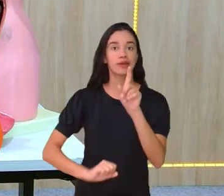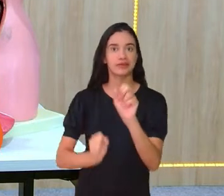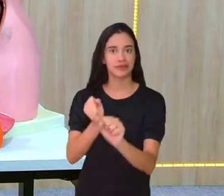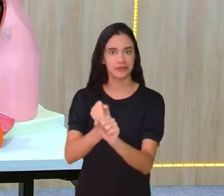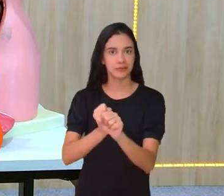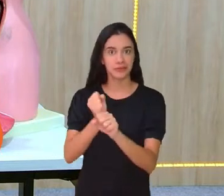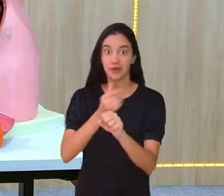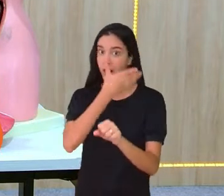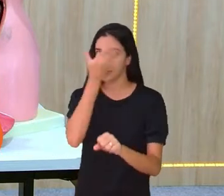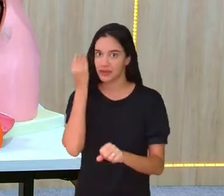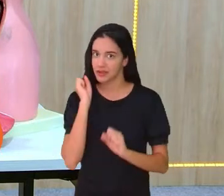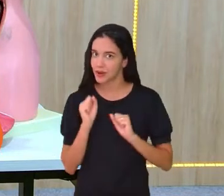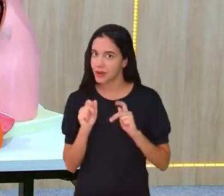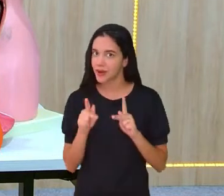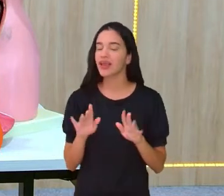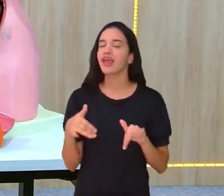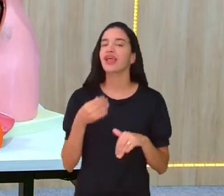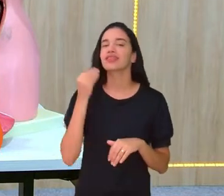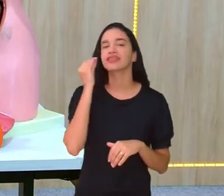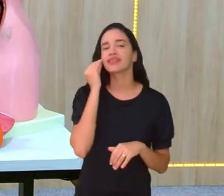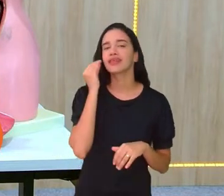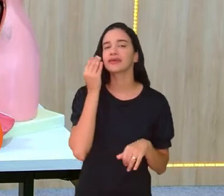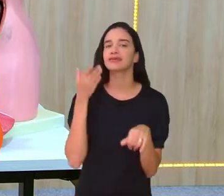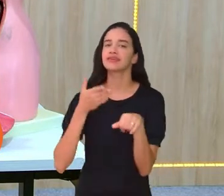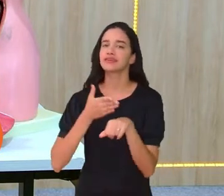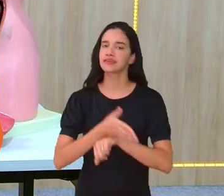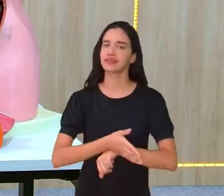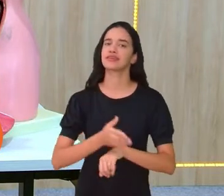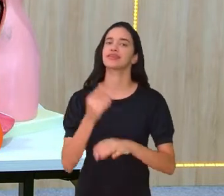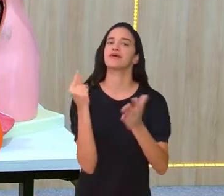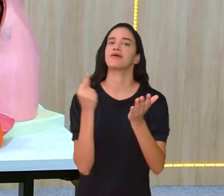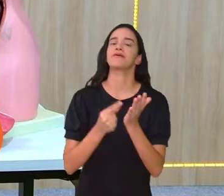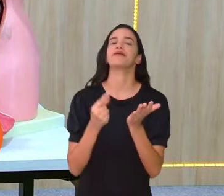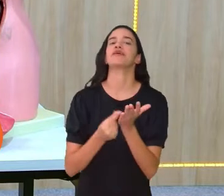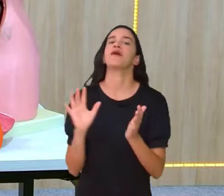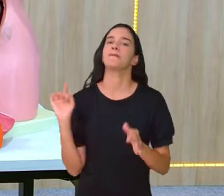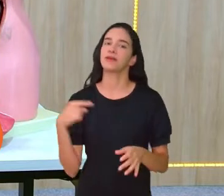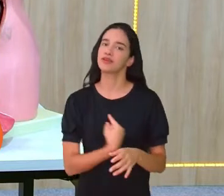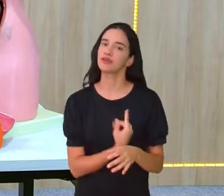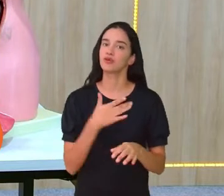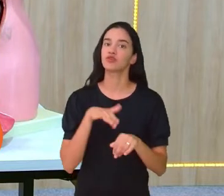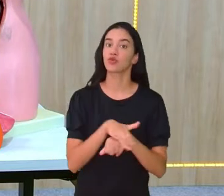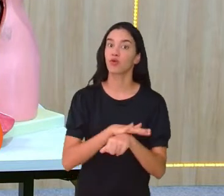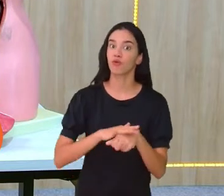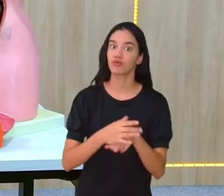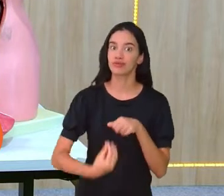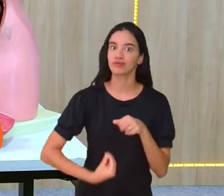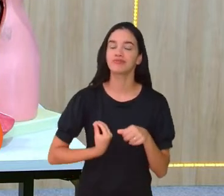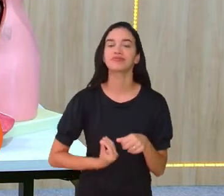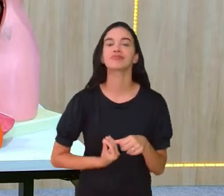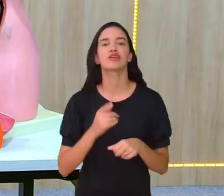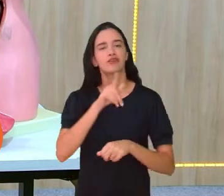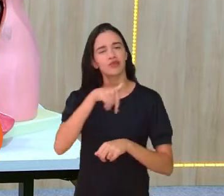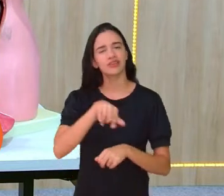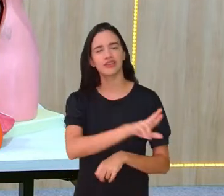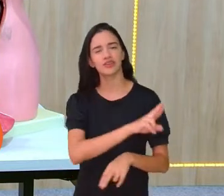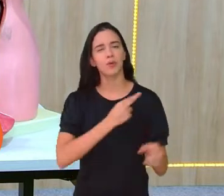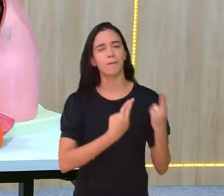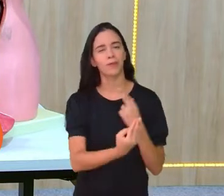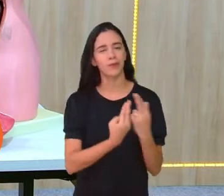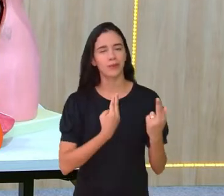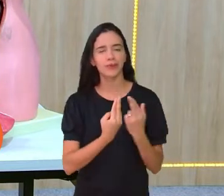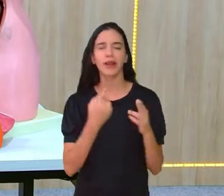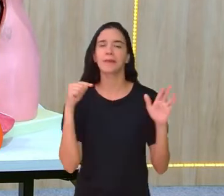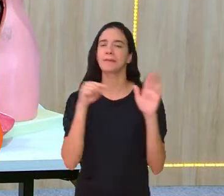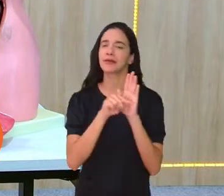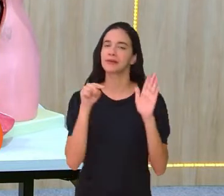não esquece e tenta aí entrar já nesse aplicativo para a gente conversar em tempo real. E vocês responderem as nossas